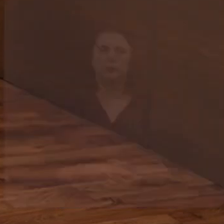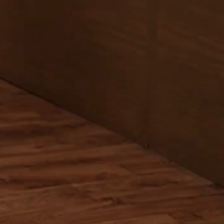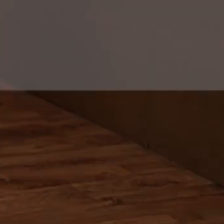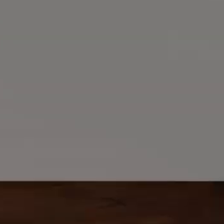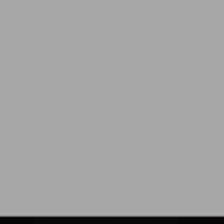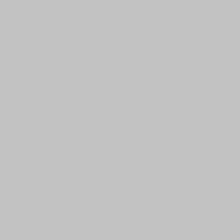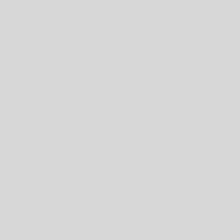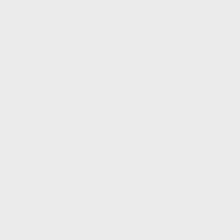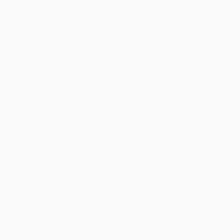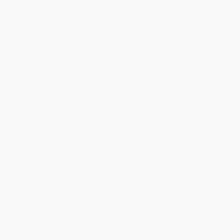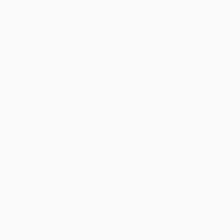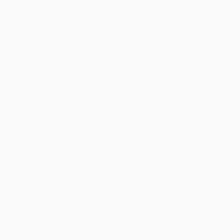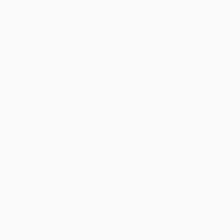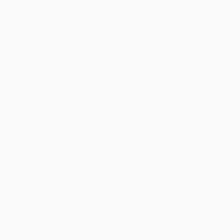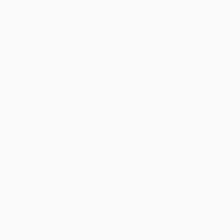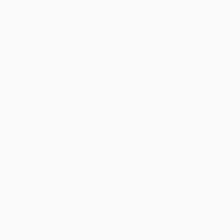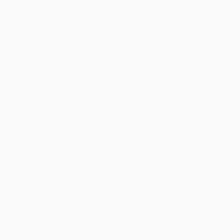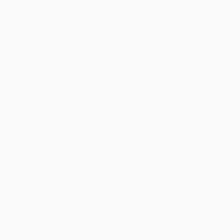Amém.